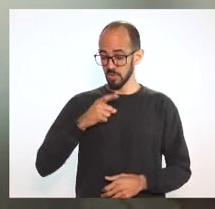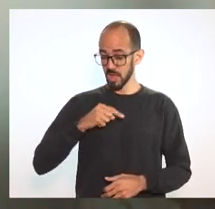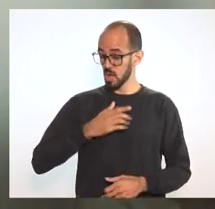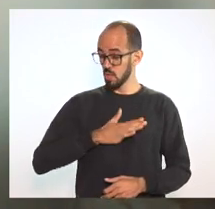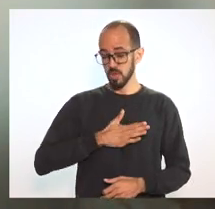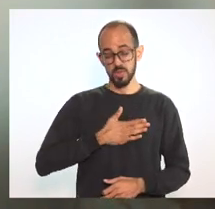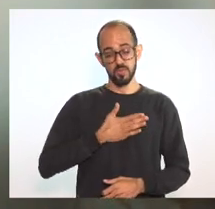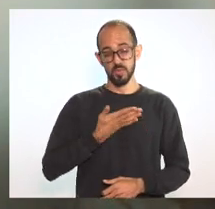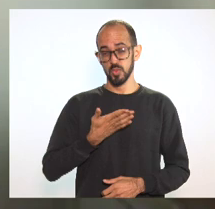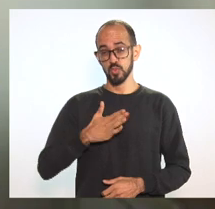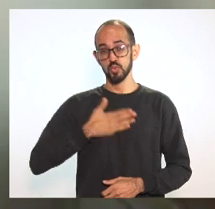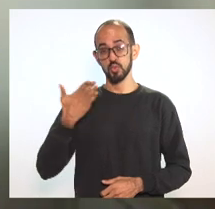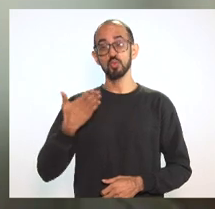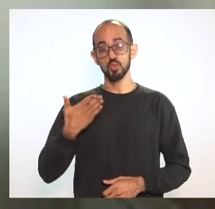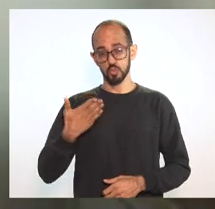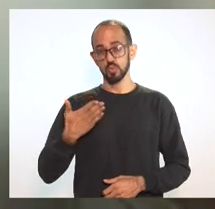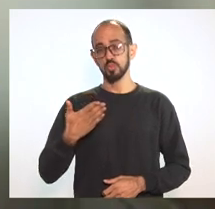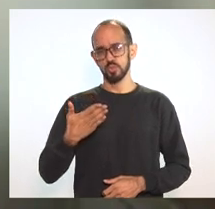aterrorizante.